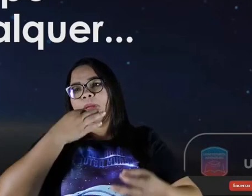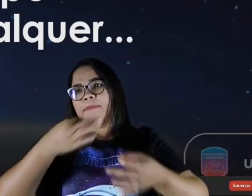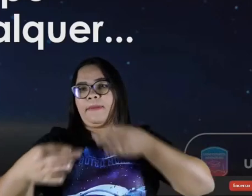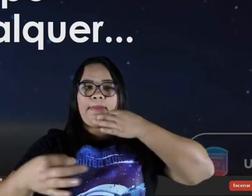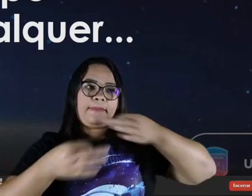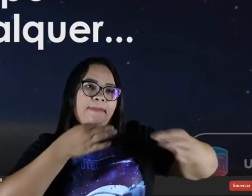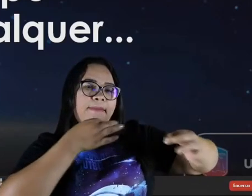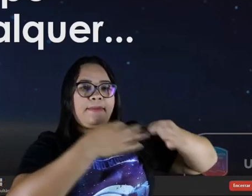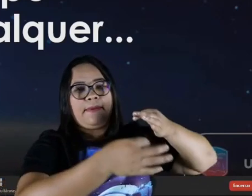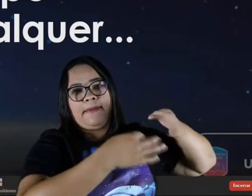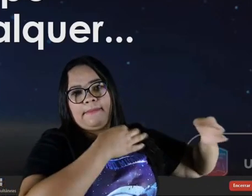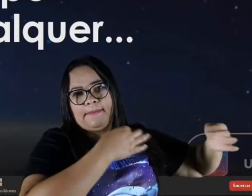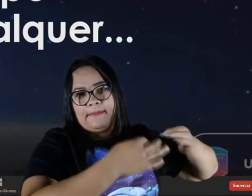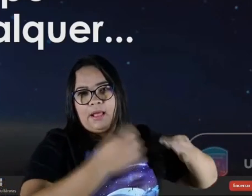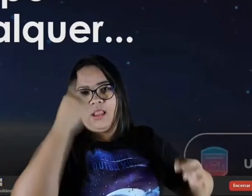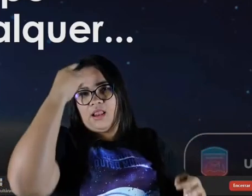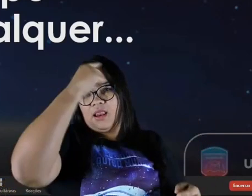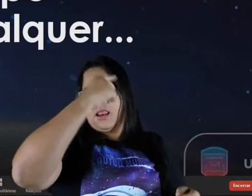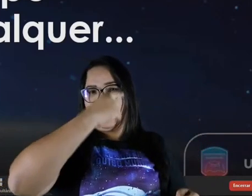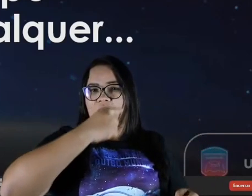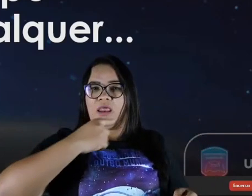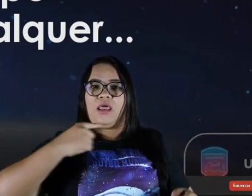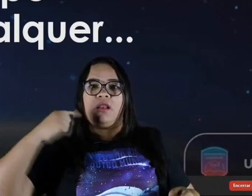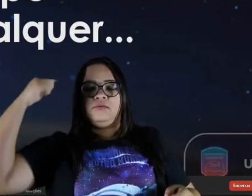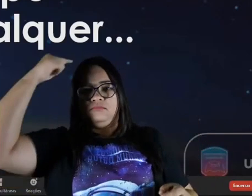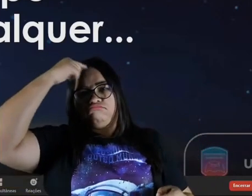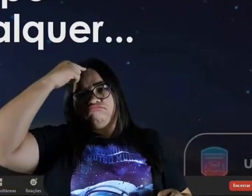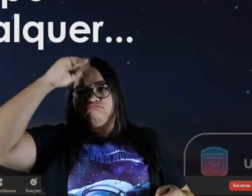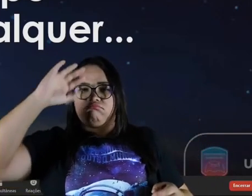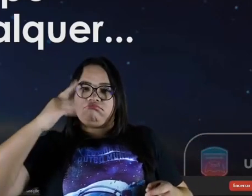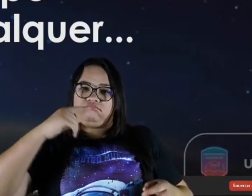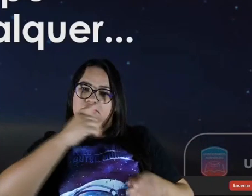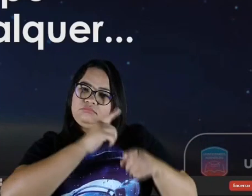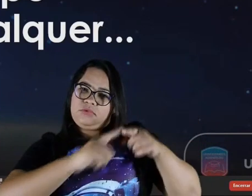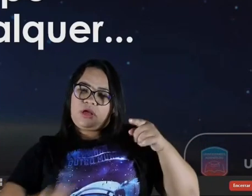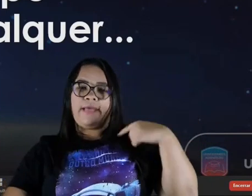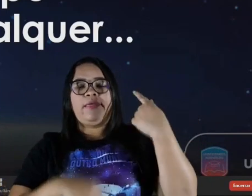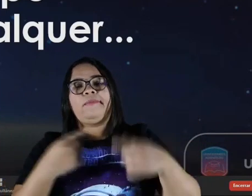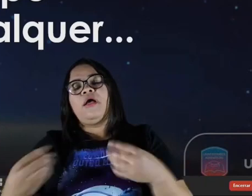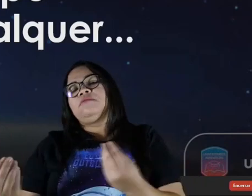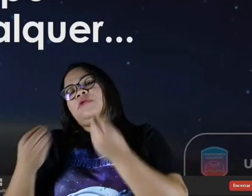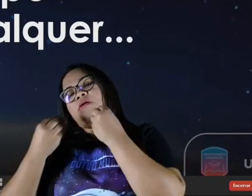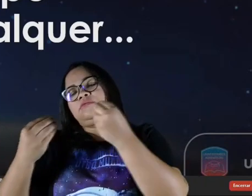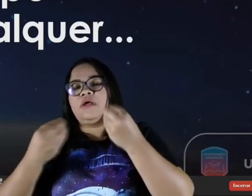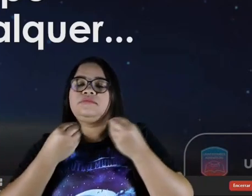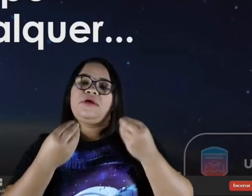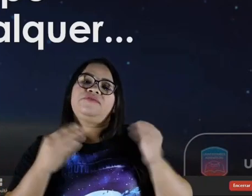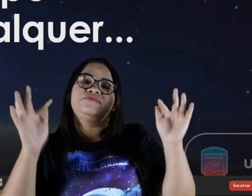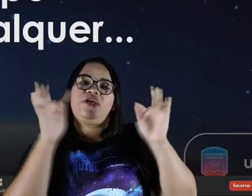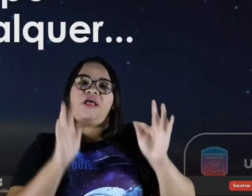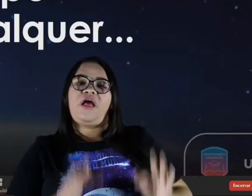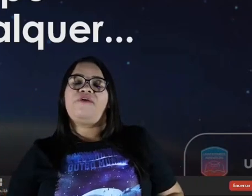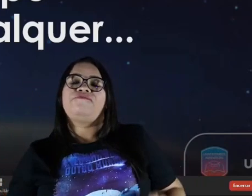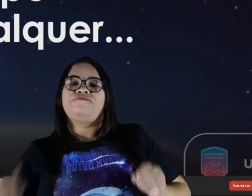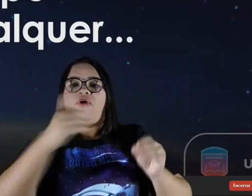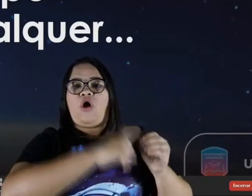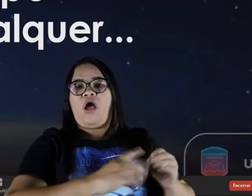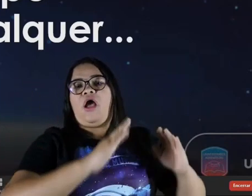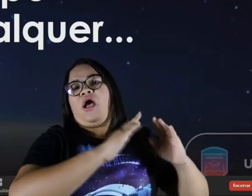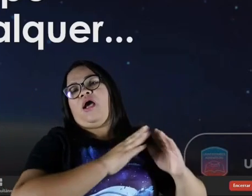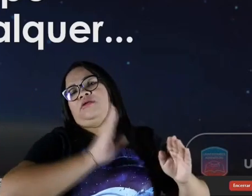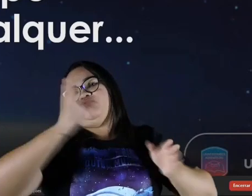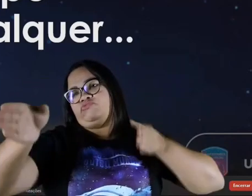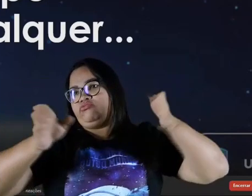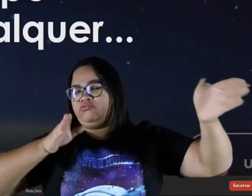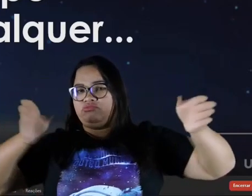comentários se prolongaram por mais ou menos uma hora e pouca. Depois todo mundo foi fazer um lanche e ficaram felizes e voltaram para sua casa. Todos estudaram